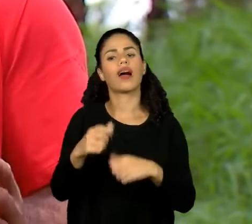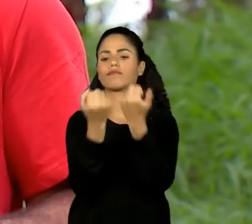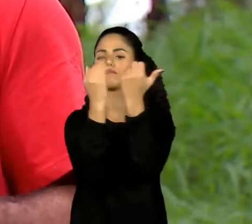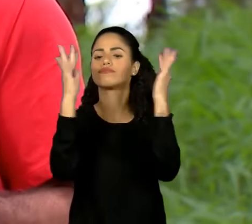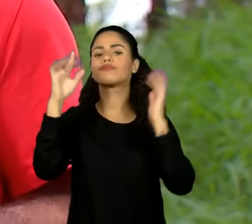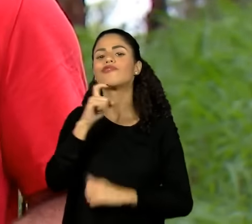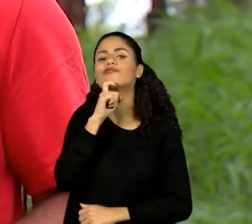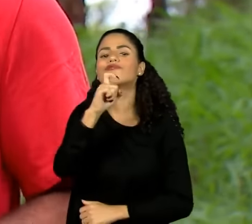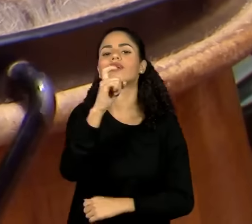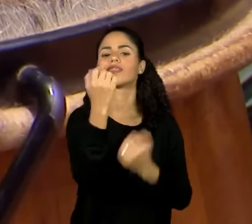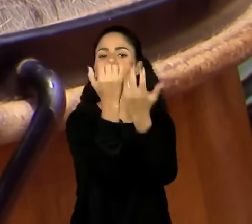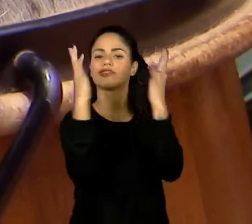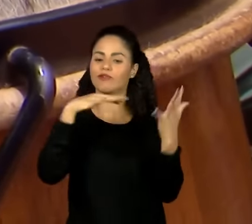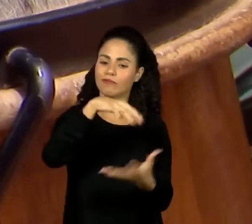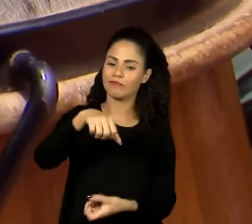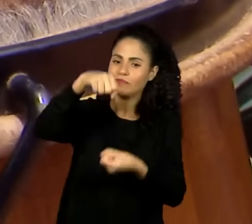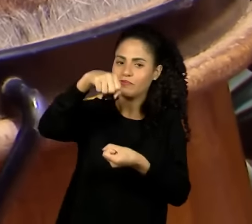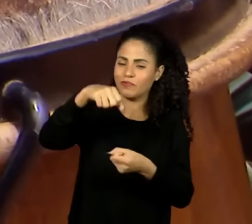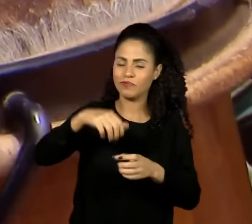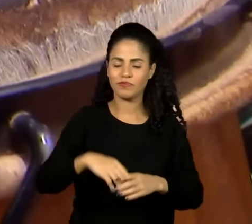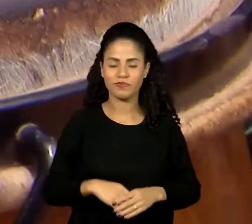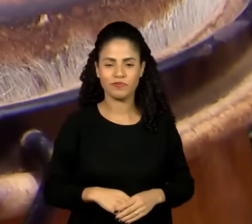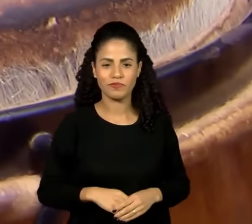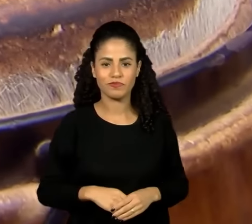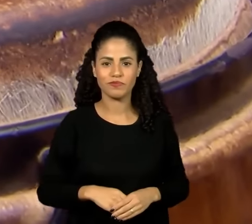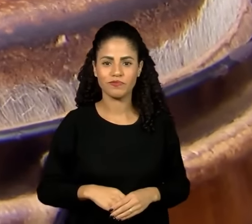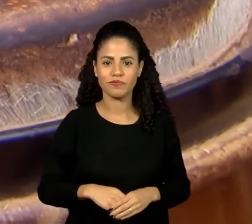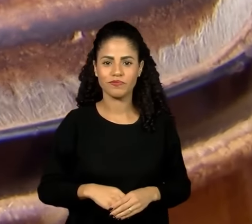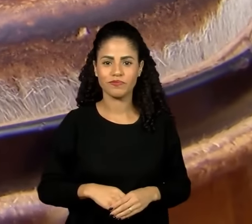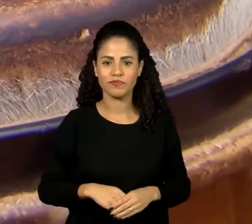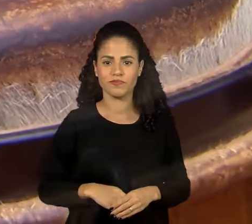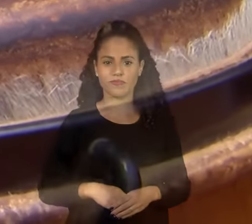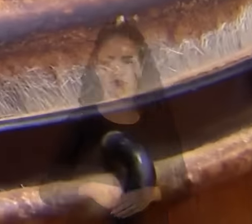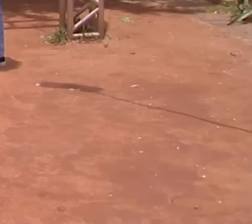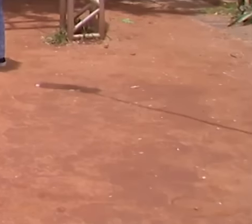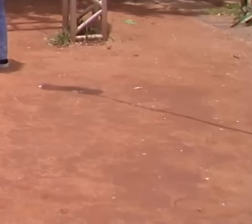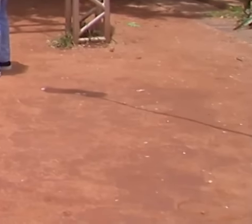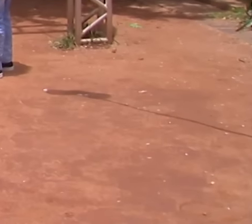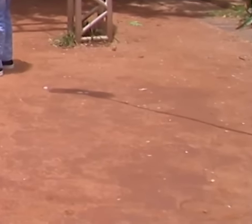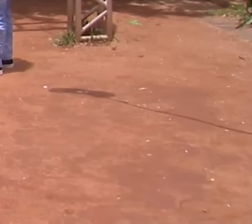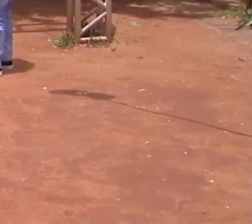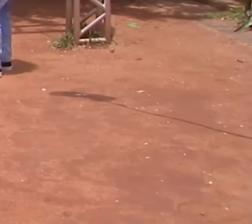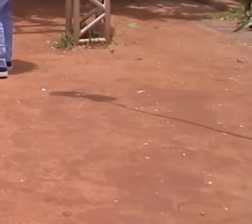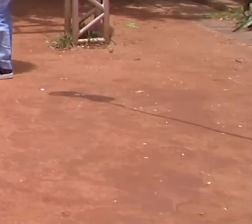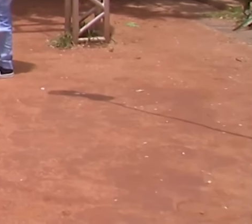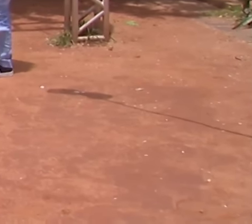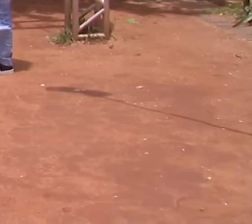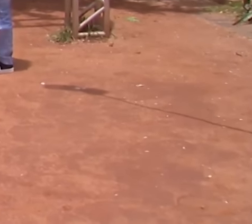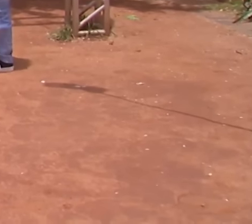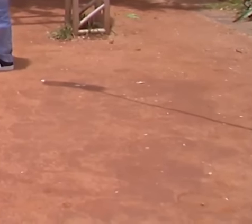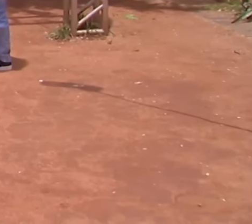solidária e sustentável. Hoje é primeira, permanente, hoje é primeira,